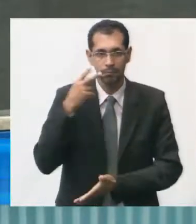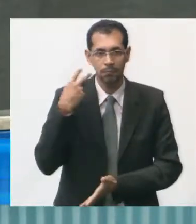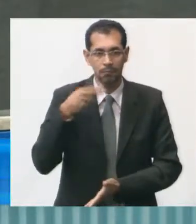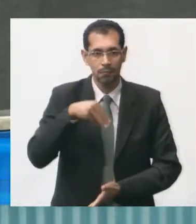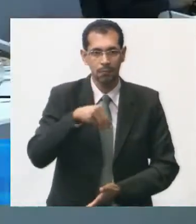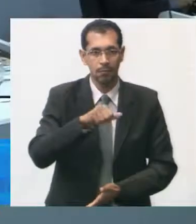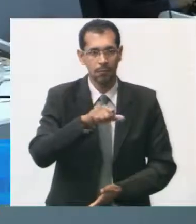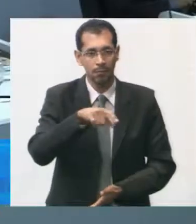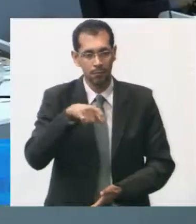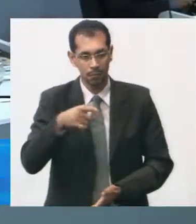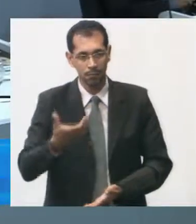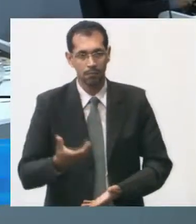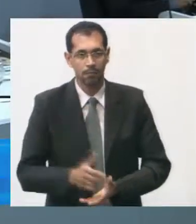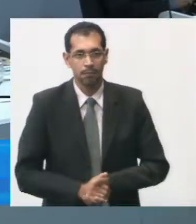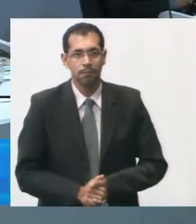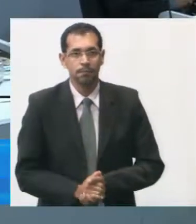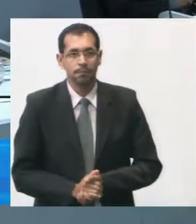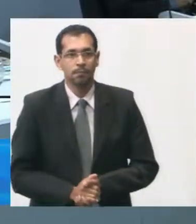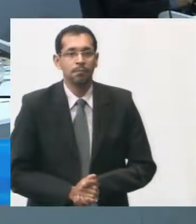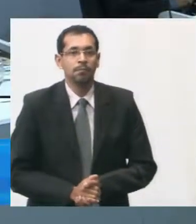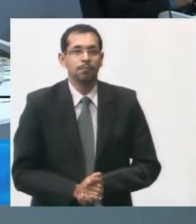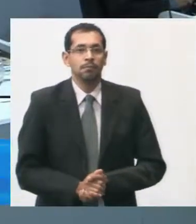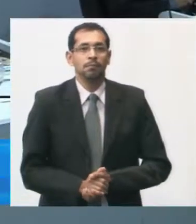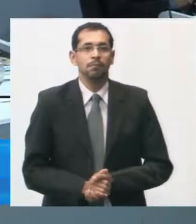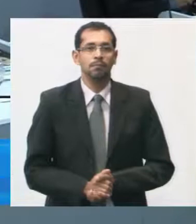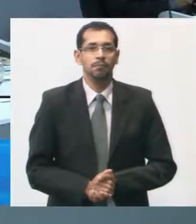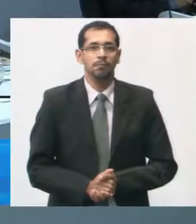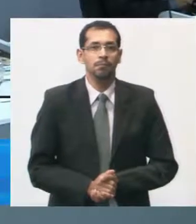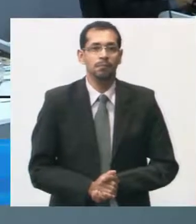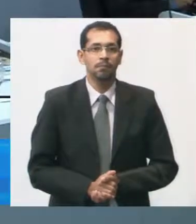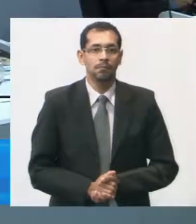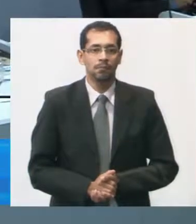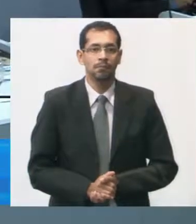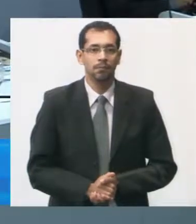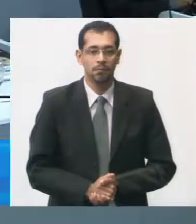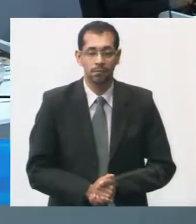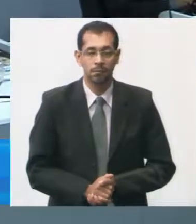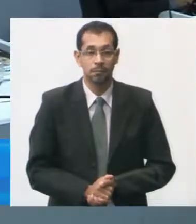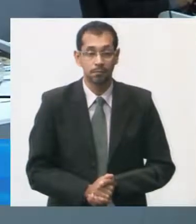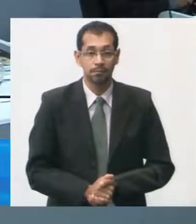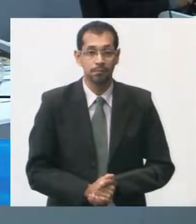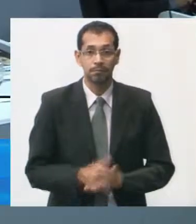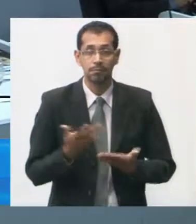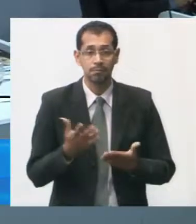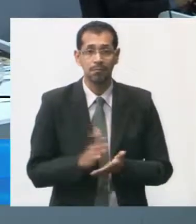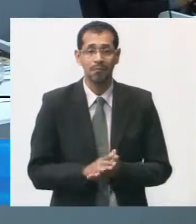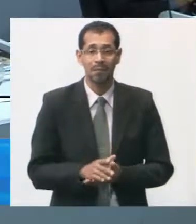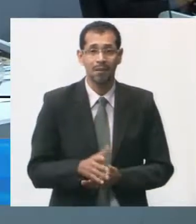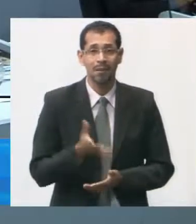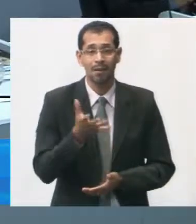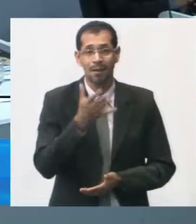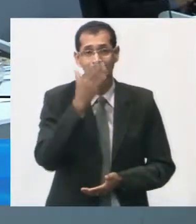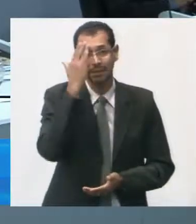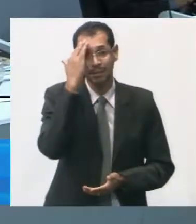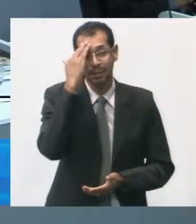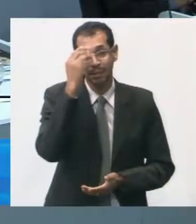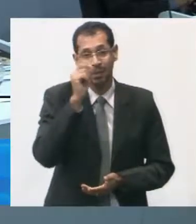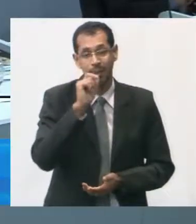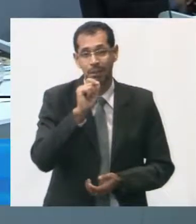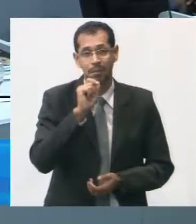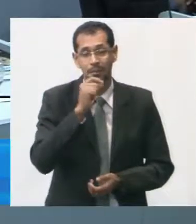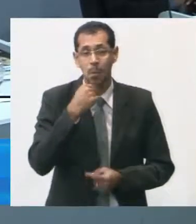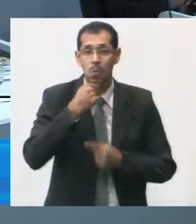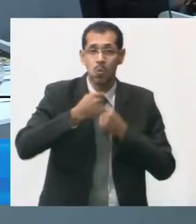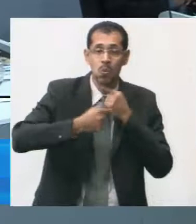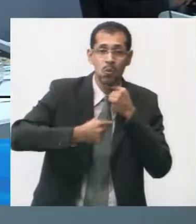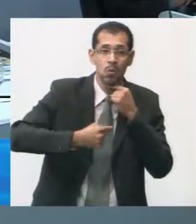aproveitar e saber se qual foi a informação a respeito do contrato, porque ficou essa dúvida aquele